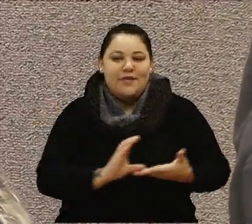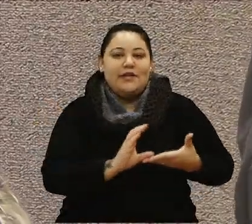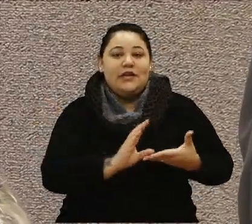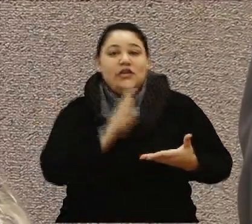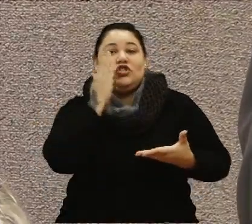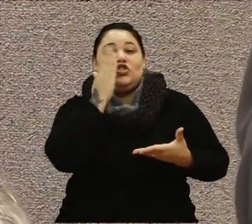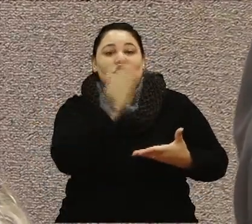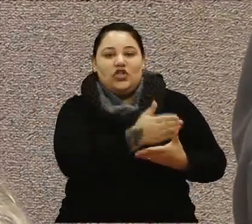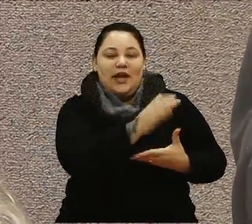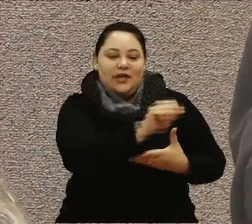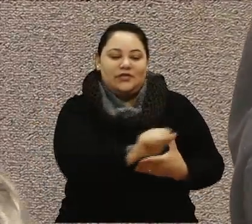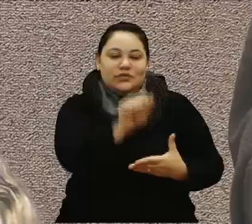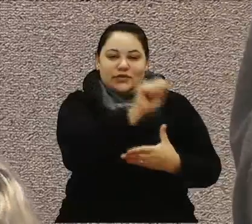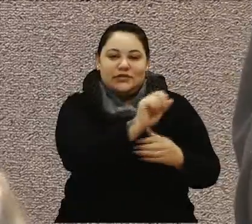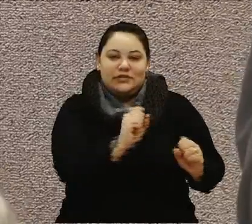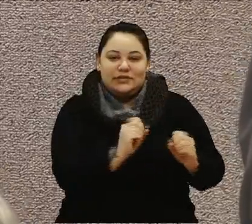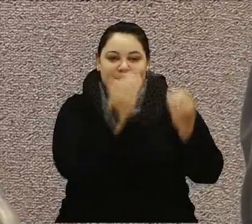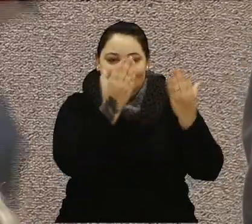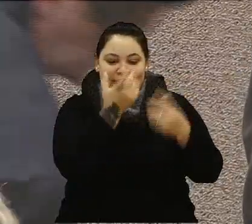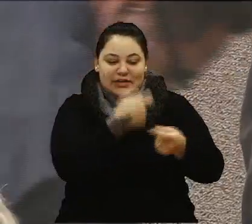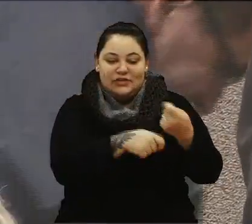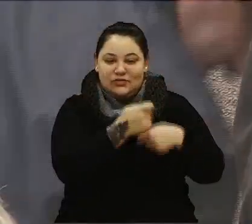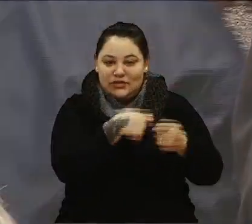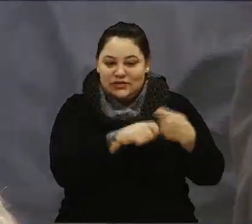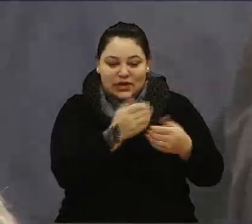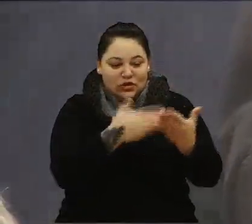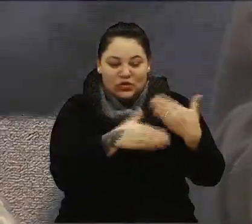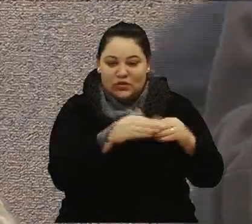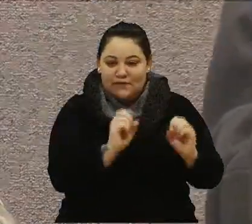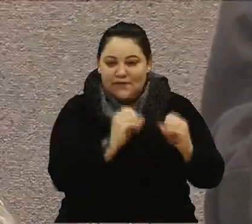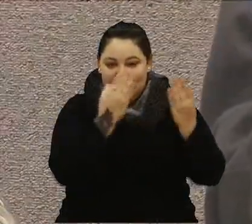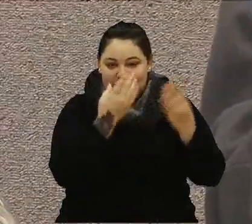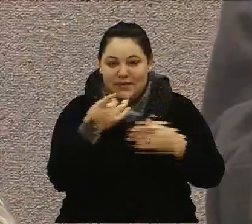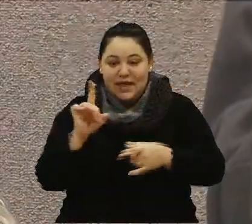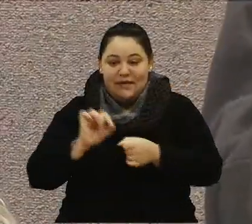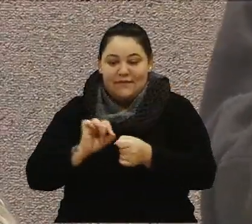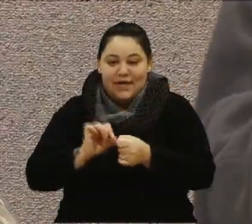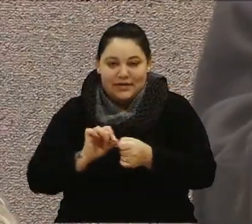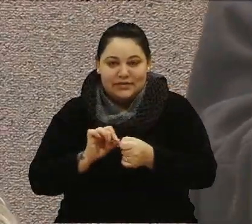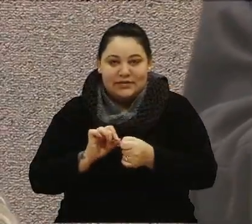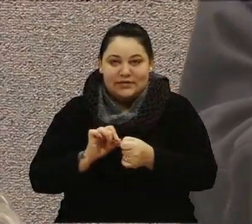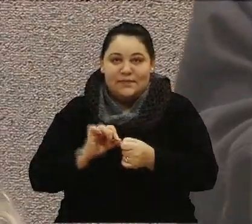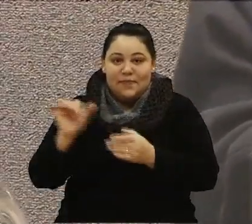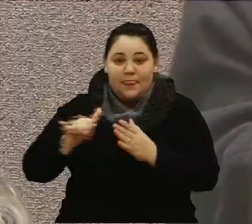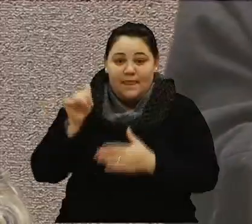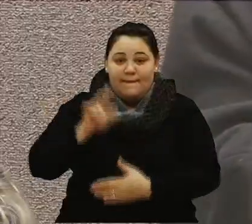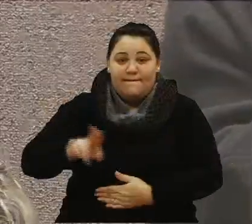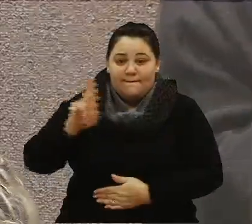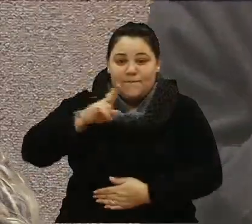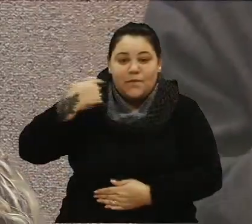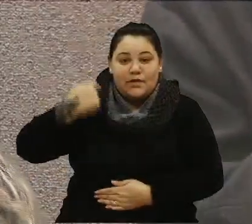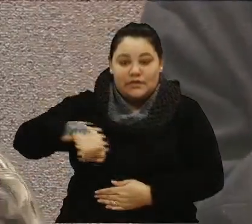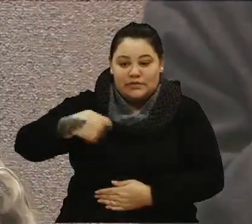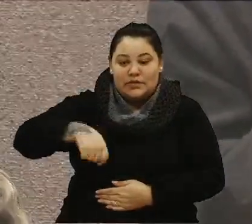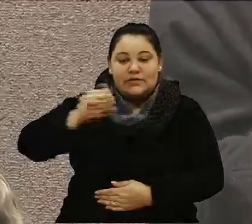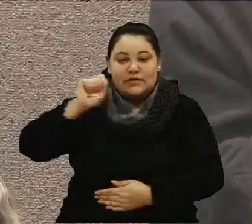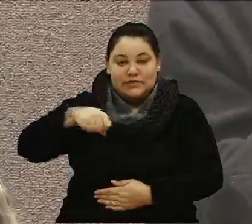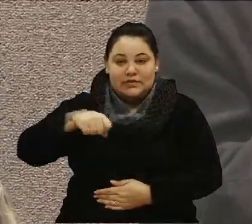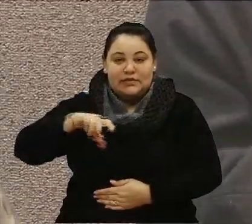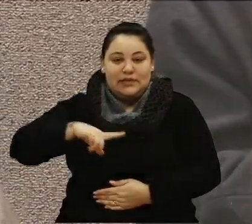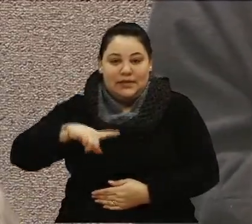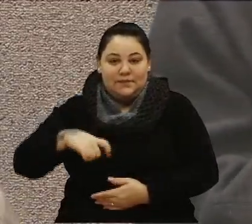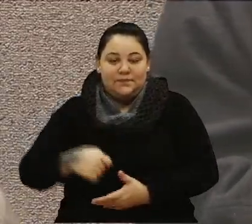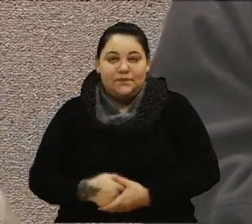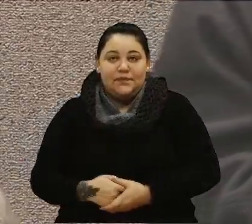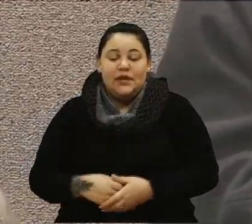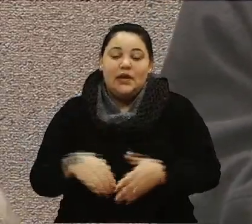diretamente para a associação da festa, que administra a festa, para que ela faça o devido uso das necessidades que a mesma possui.